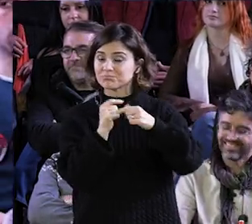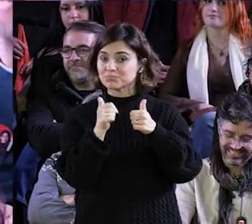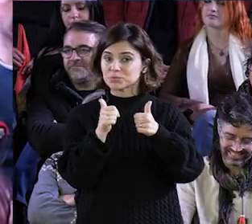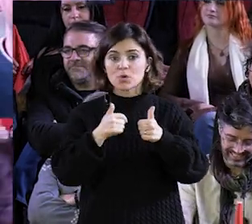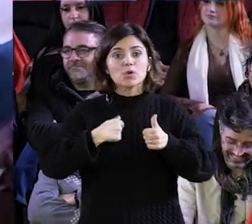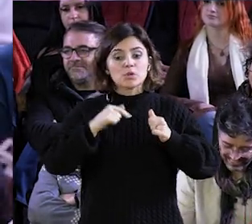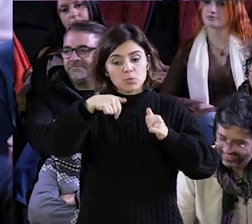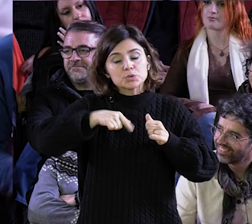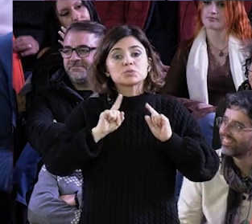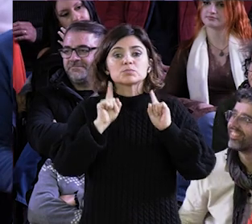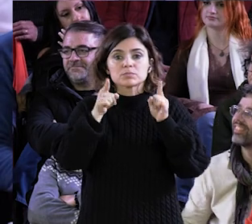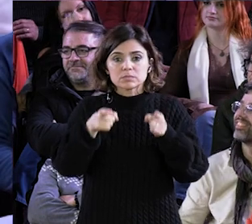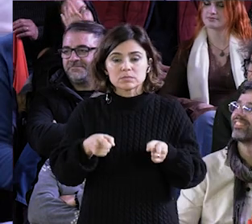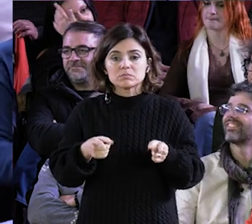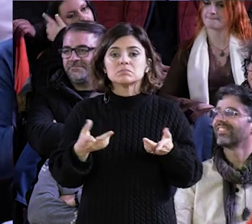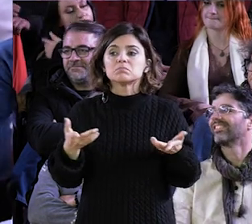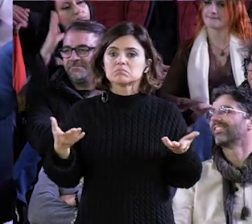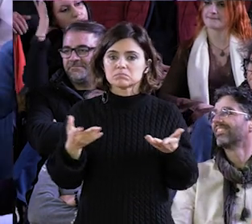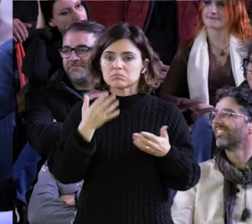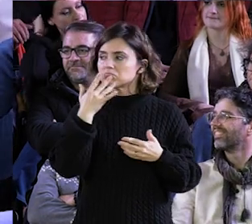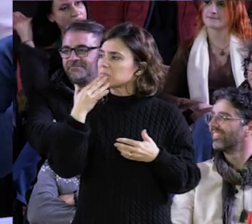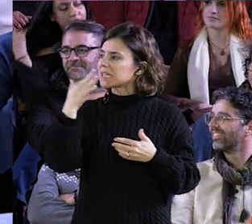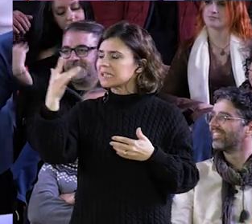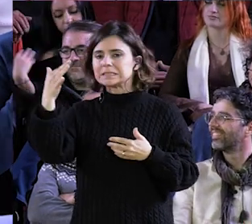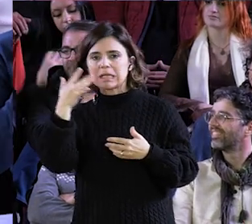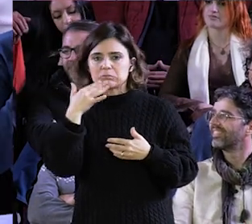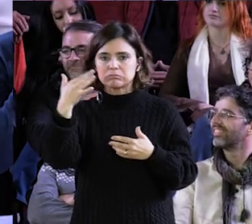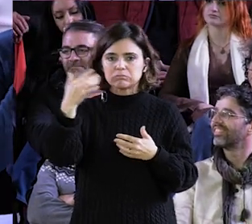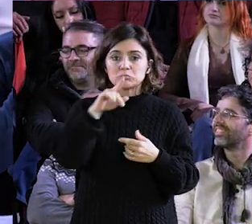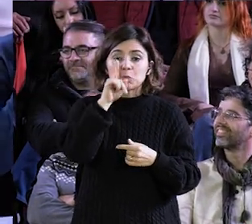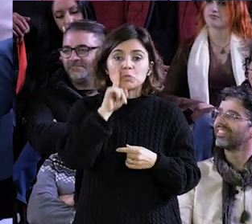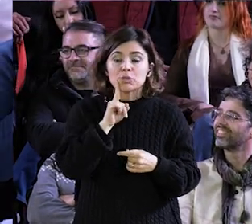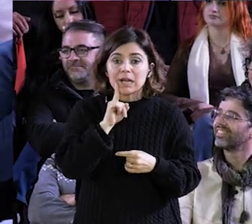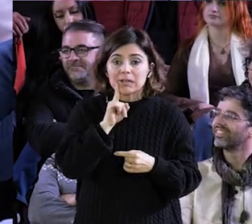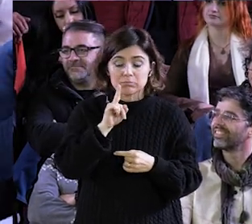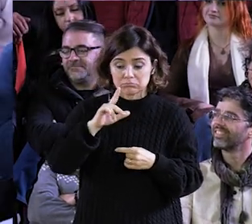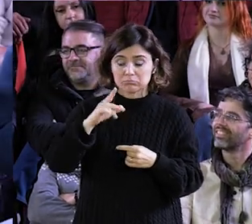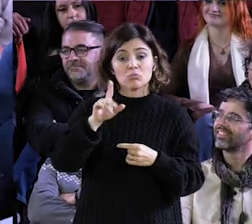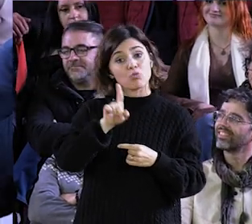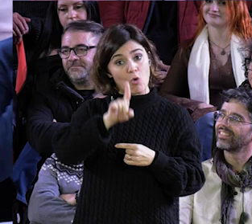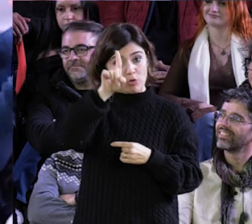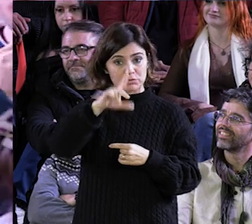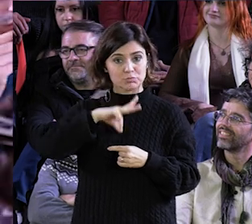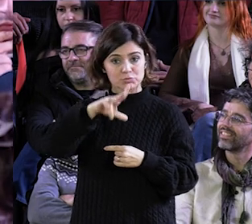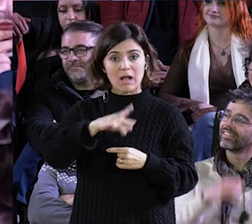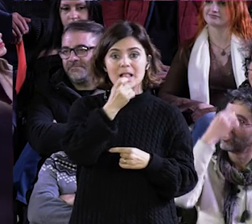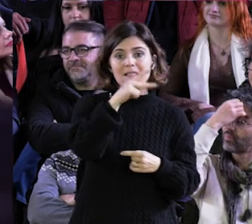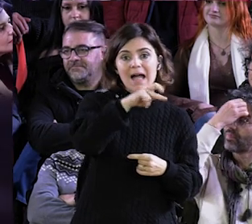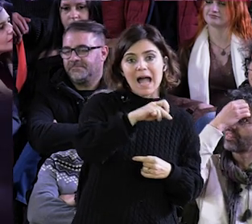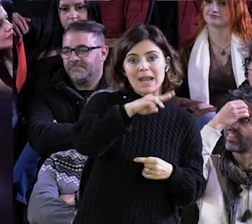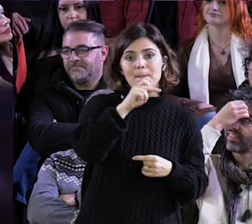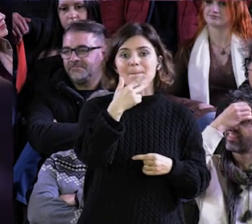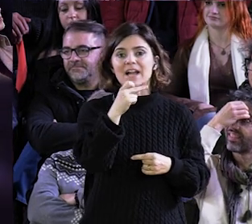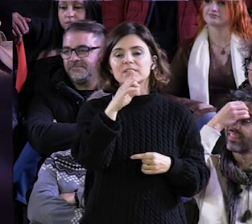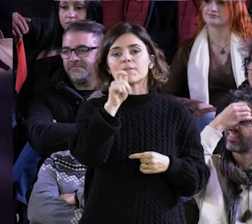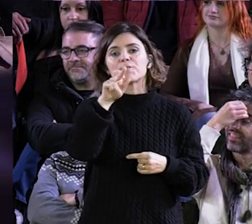ia começar hoje com uma canção, uma letra de uma mulher do Norte, Ana Matos Fernandes, que todos nós conhecemos por